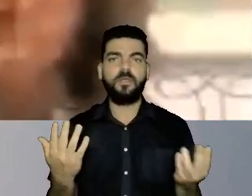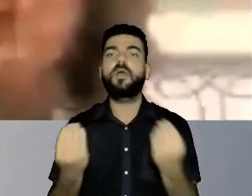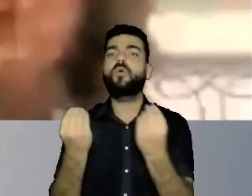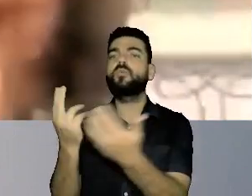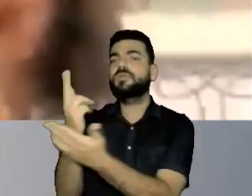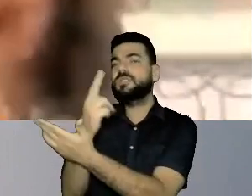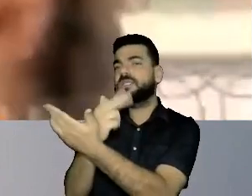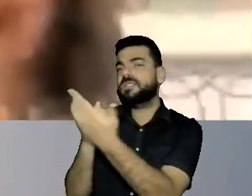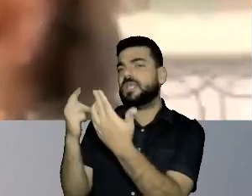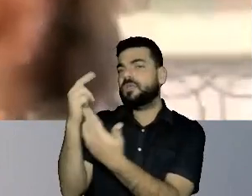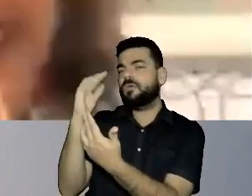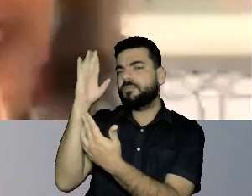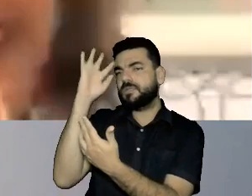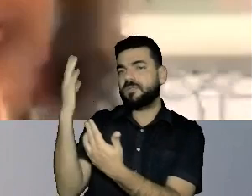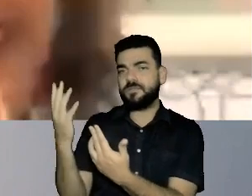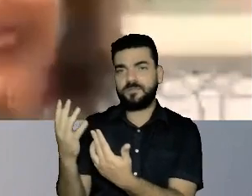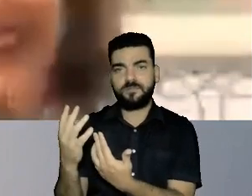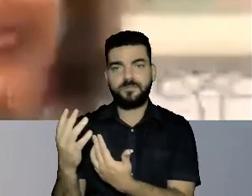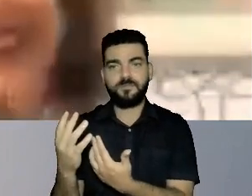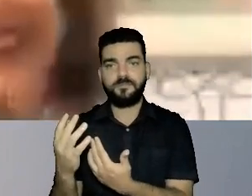os traços.